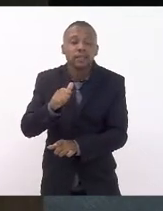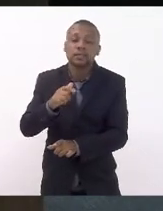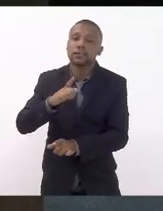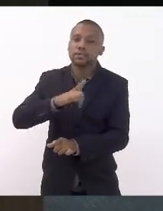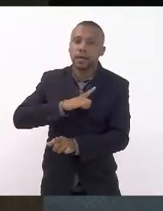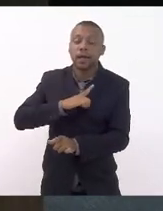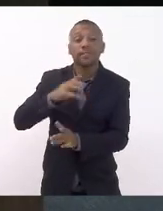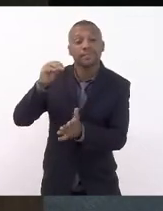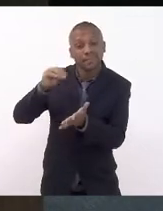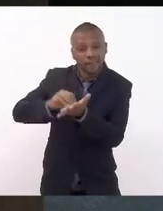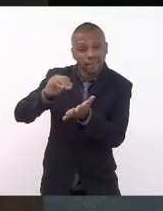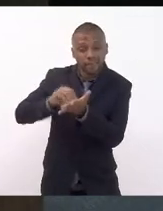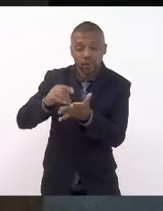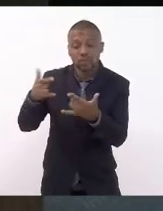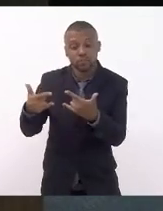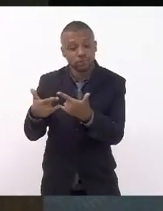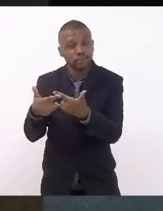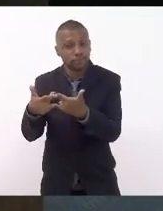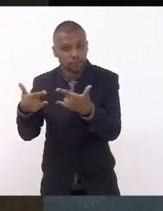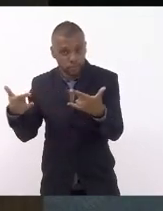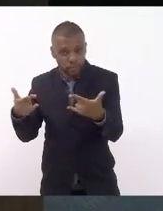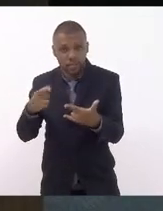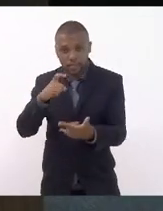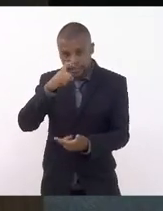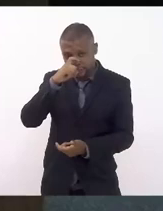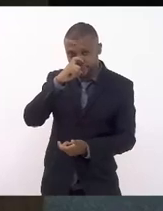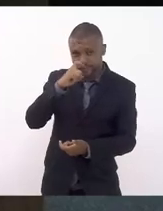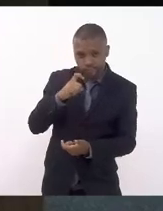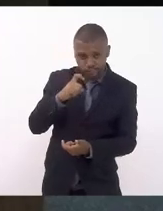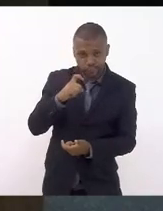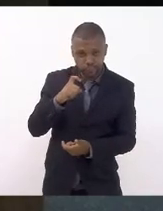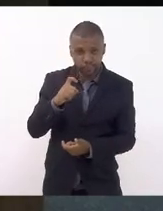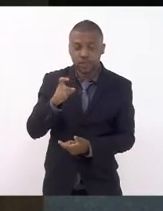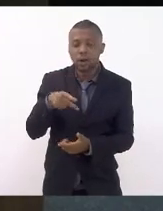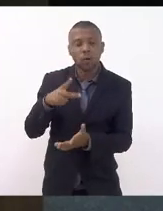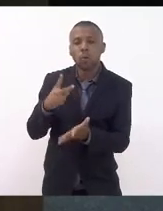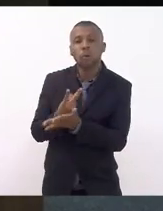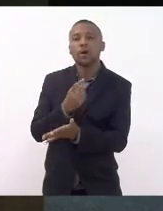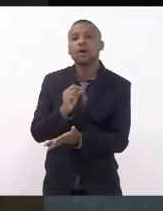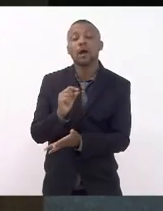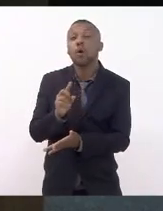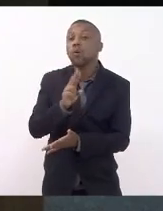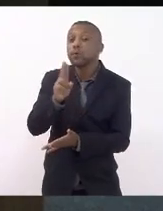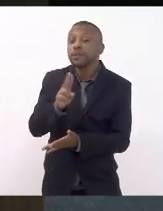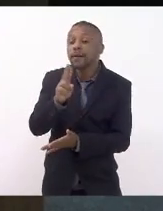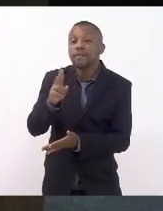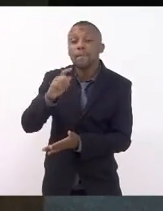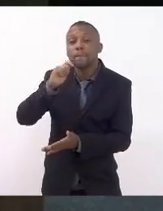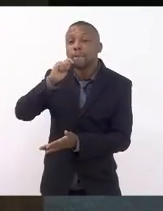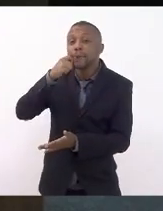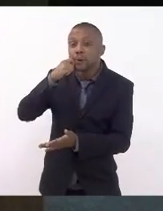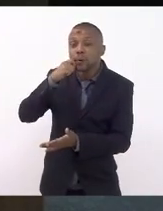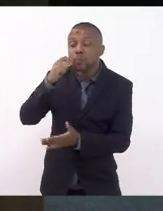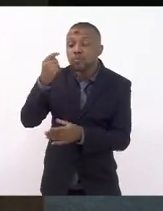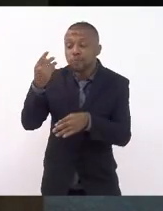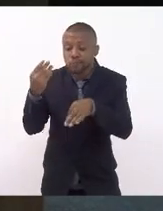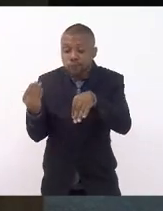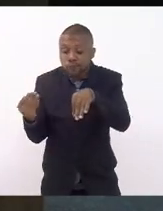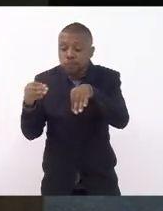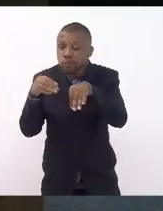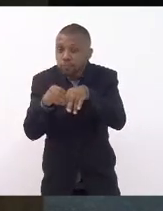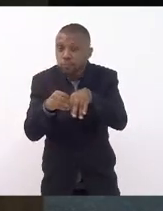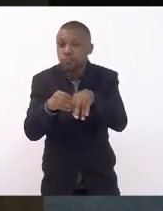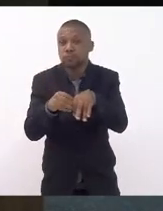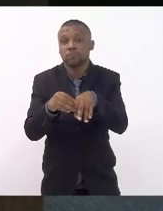na falta de um absorvente íntimo, deputada Tia Ju, utilizavam miolo de pão. Então, isso